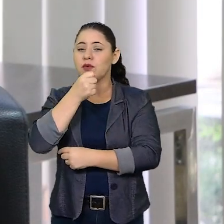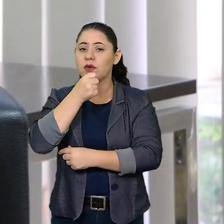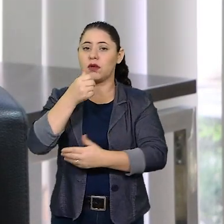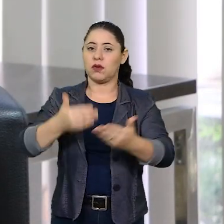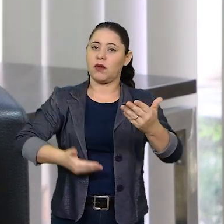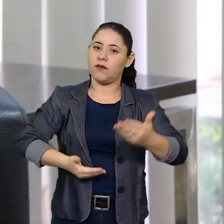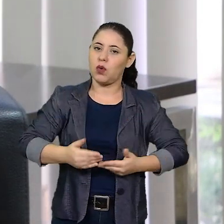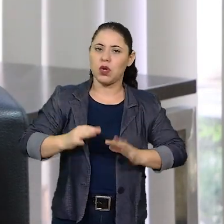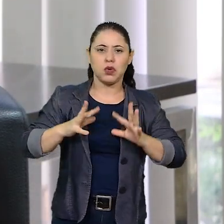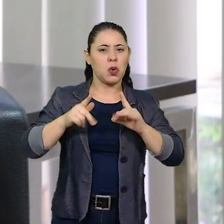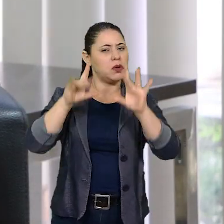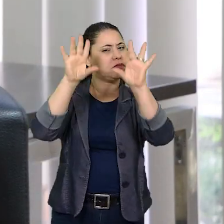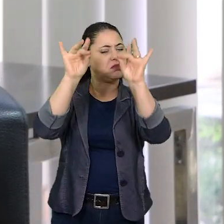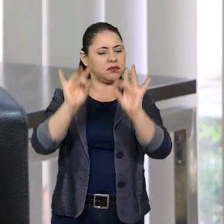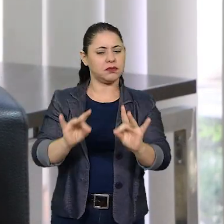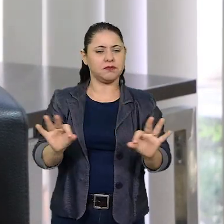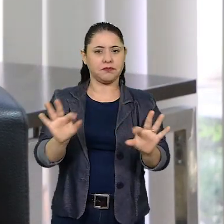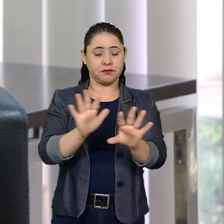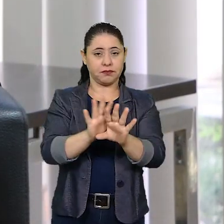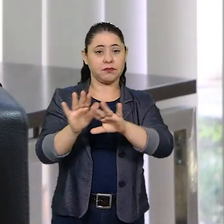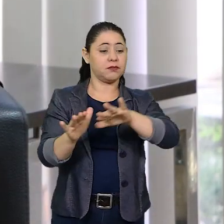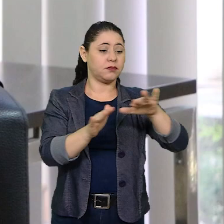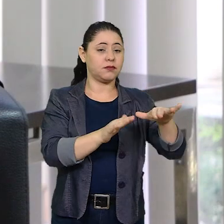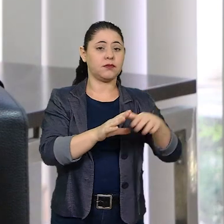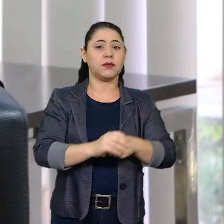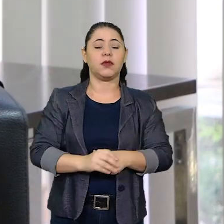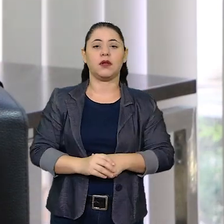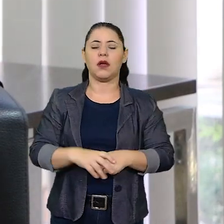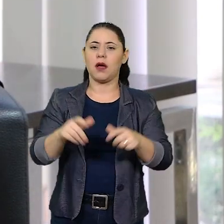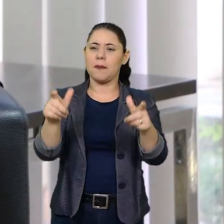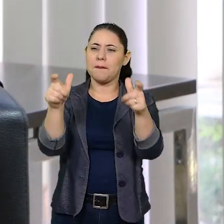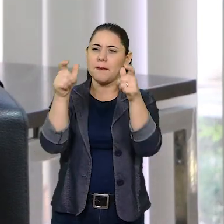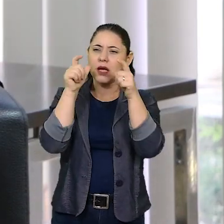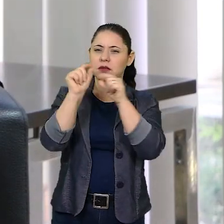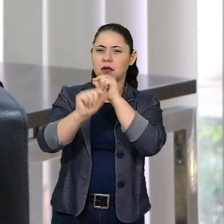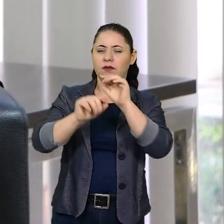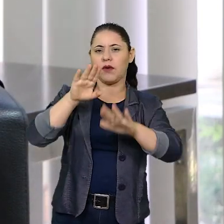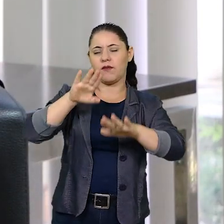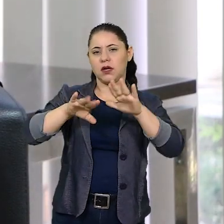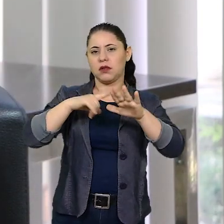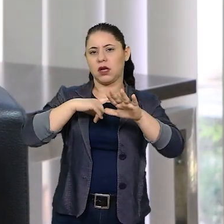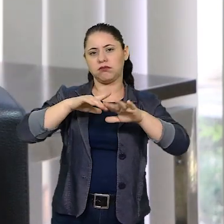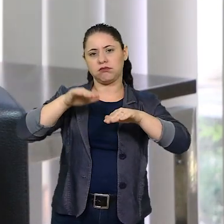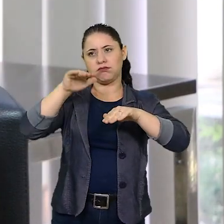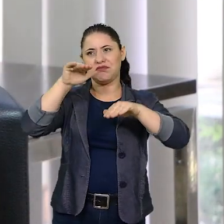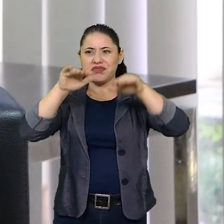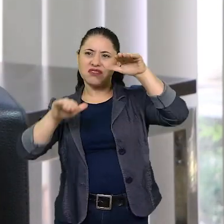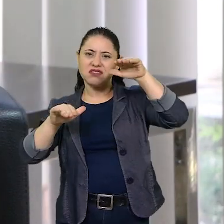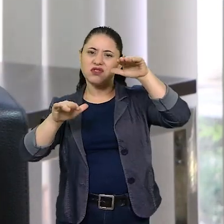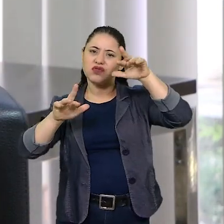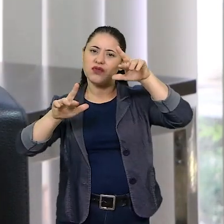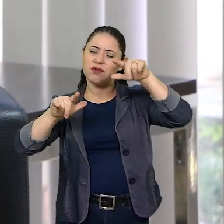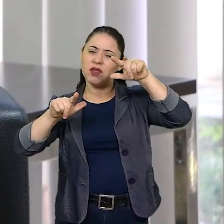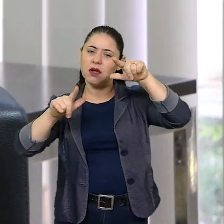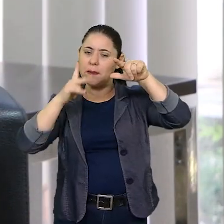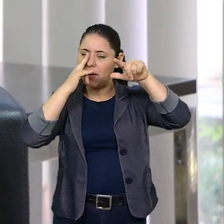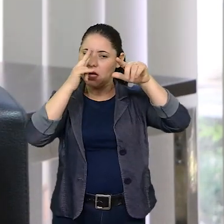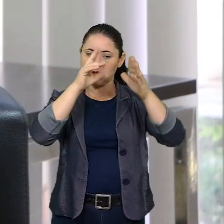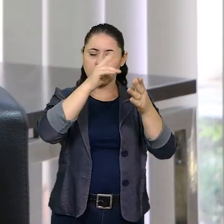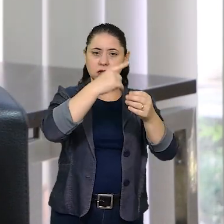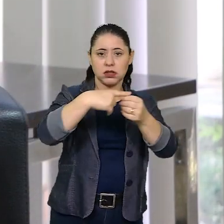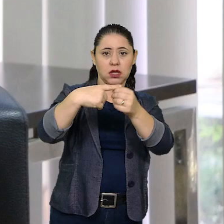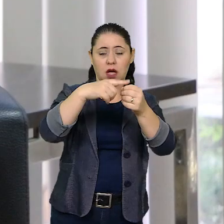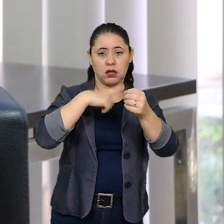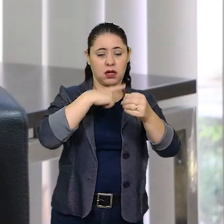entrevistadores forenses, os servidores, enfim. E nós percebemos que, às vezes, nós temos alguma